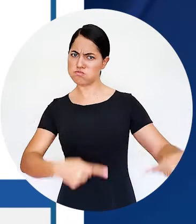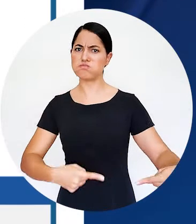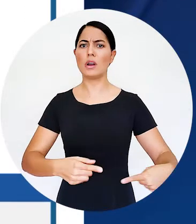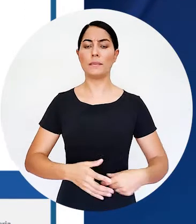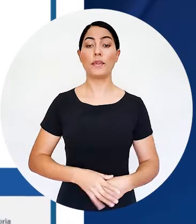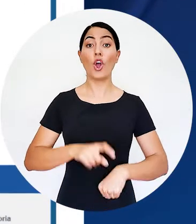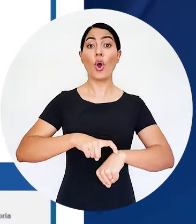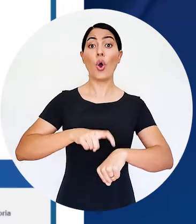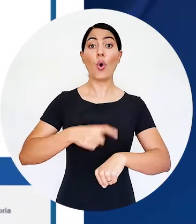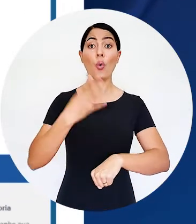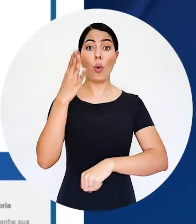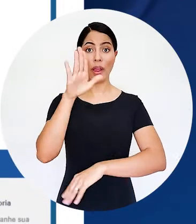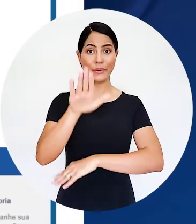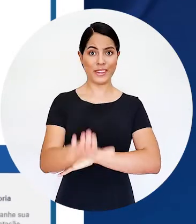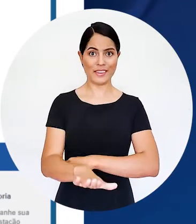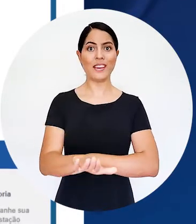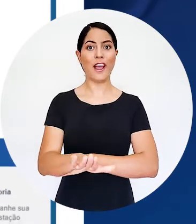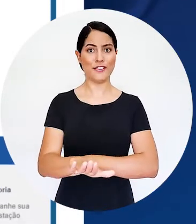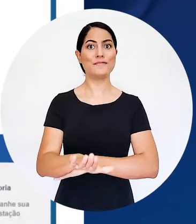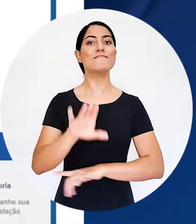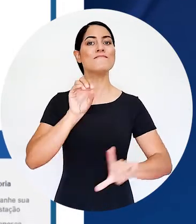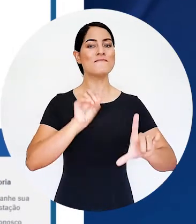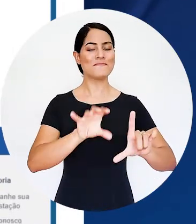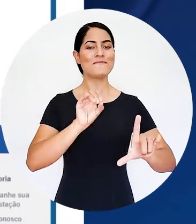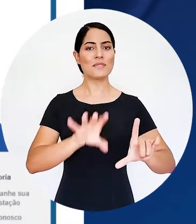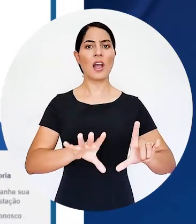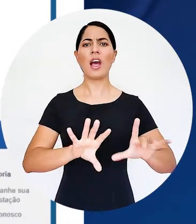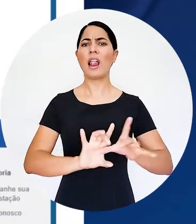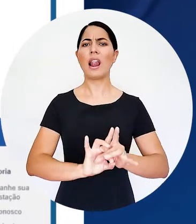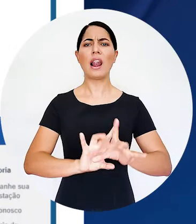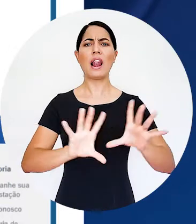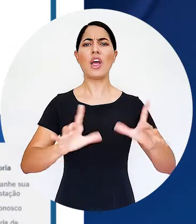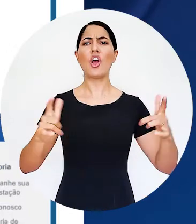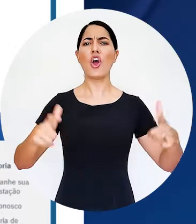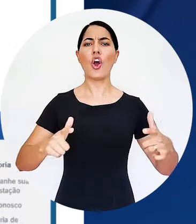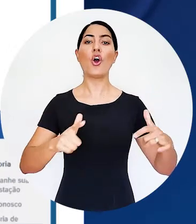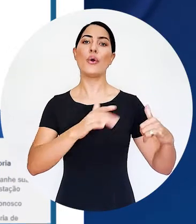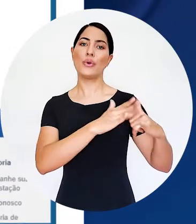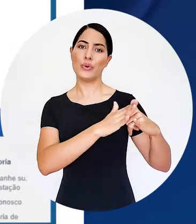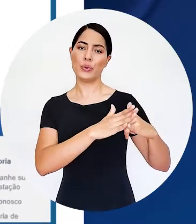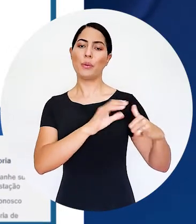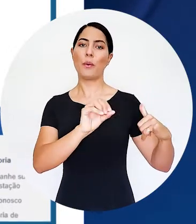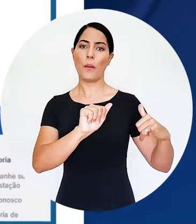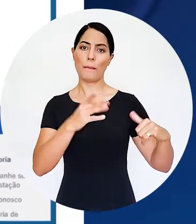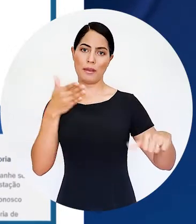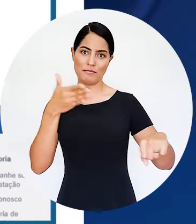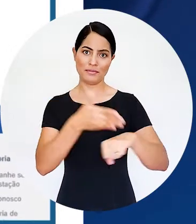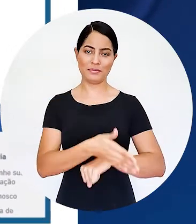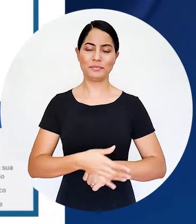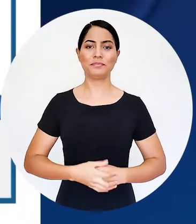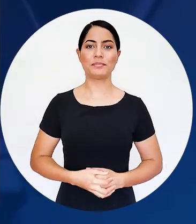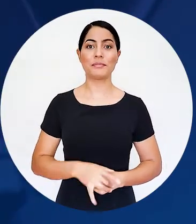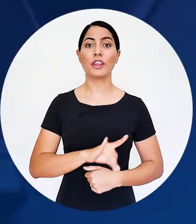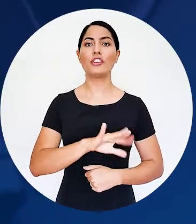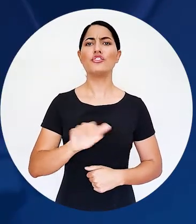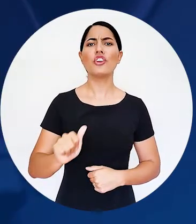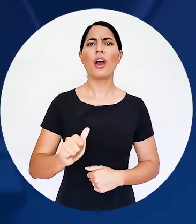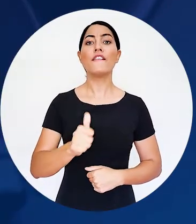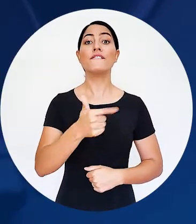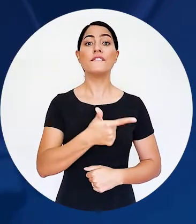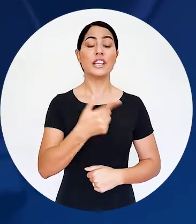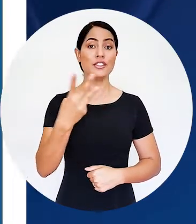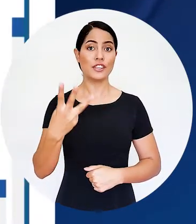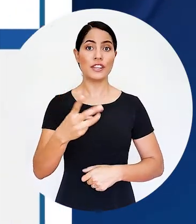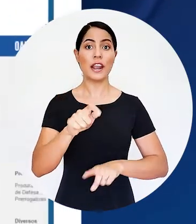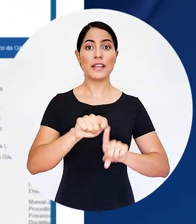no Brasil o evento está marcado para acontecer às quatro horas da tarde ao vivo pelo canal da ordem no